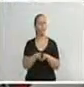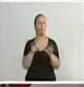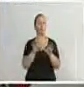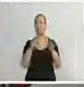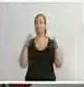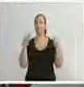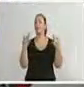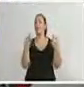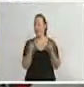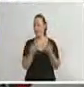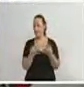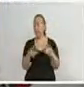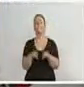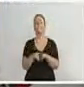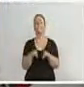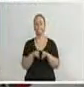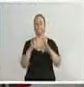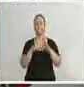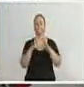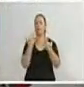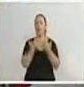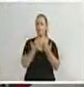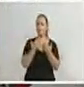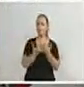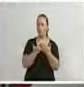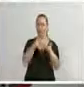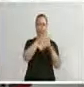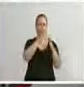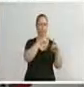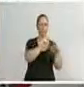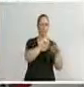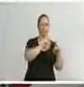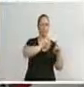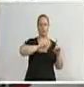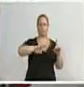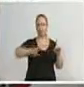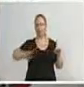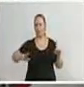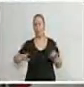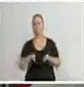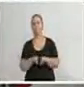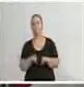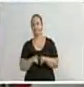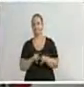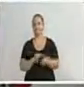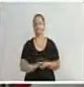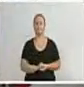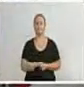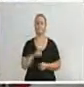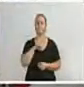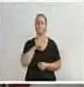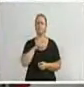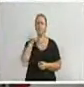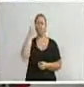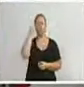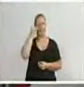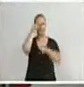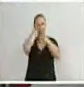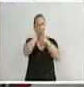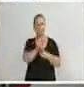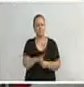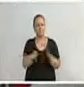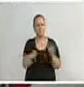várias vezes aqui, escola, igreja, dentre outros segmentos. E o psiquiatra italiano Cesare Lombroso,